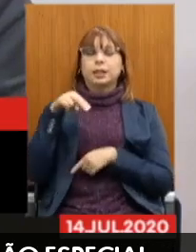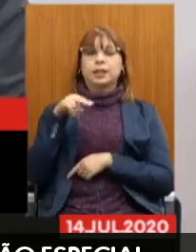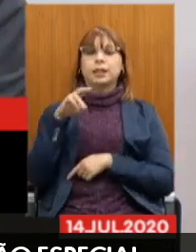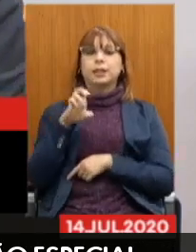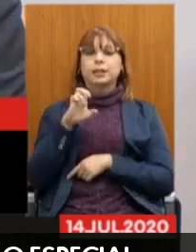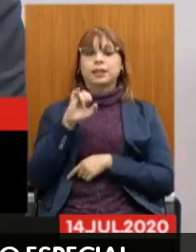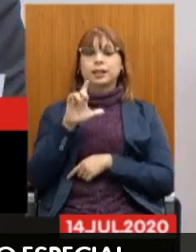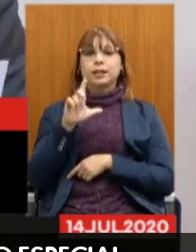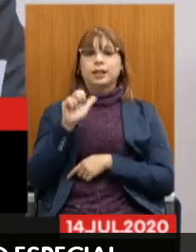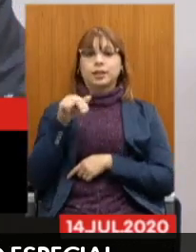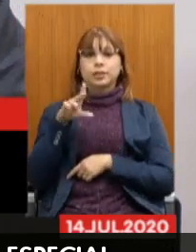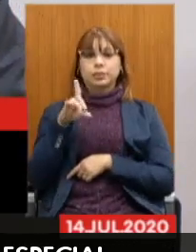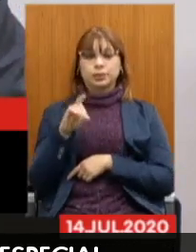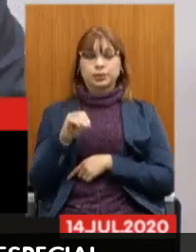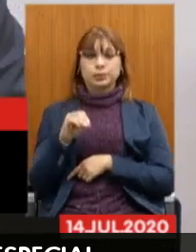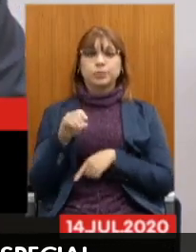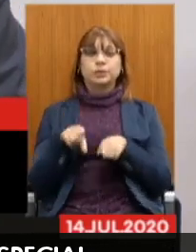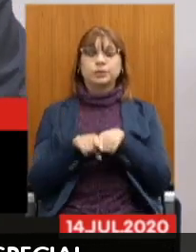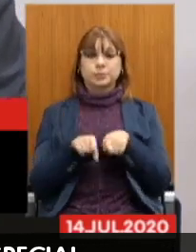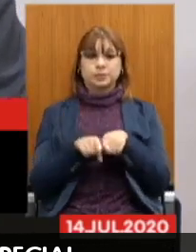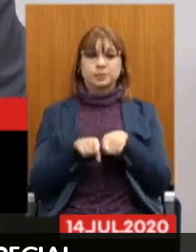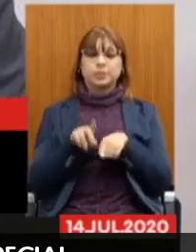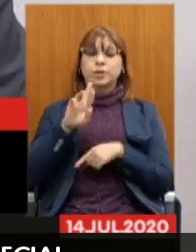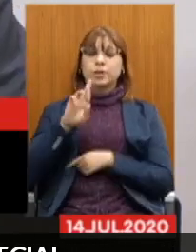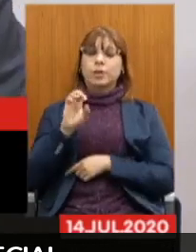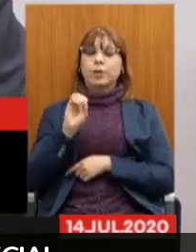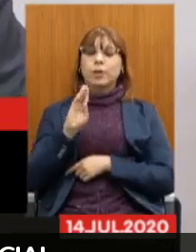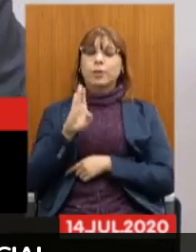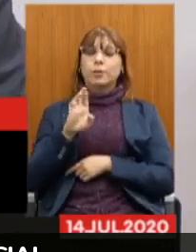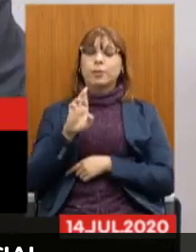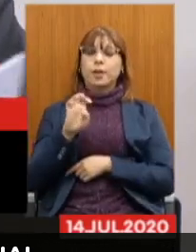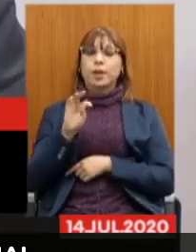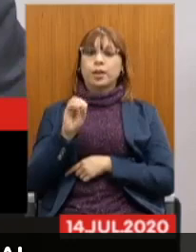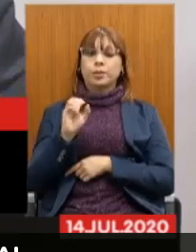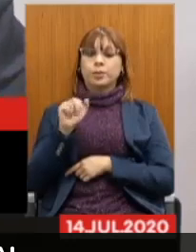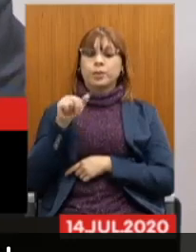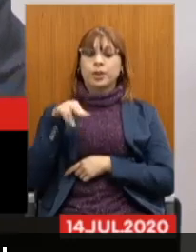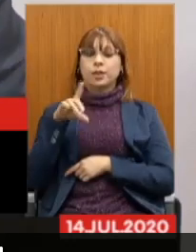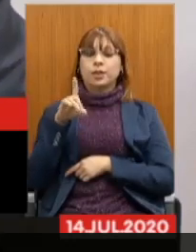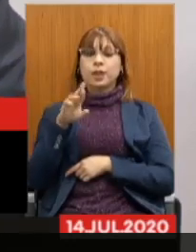Pimenta e também do deputado Roberto Andrade.